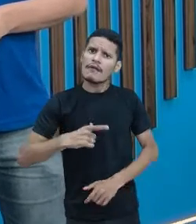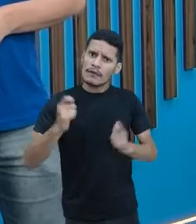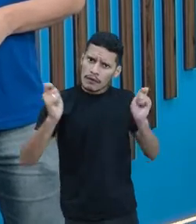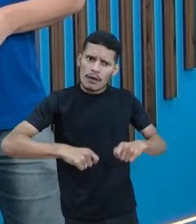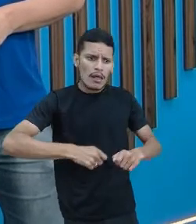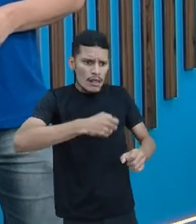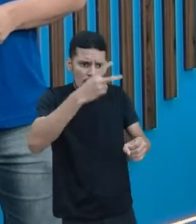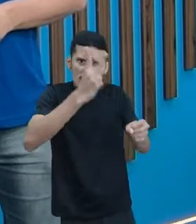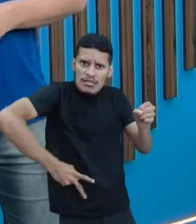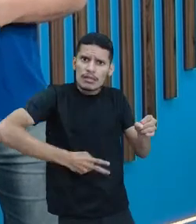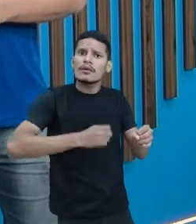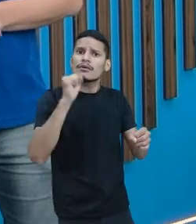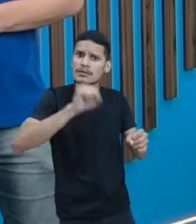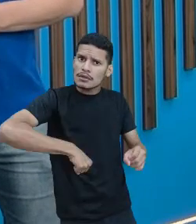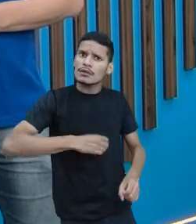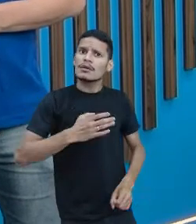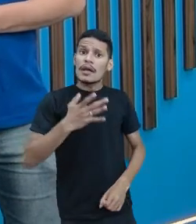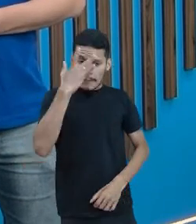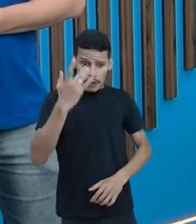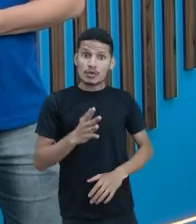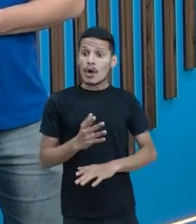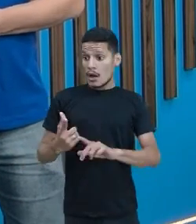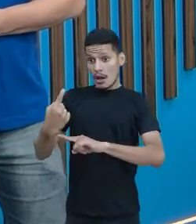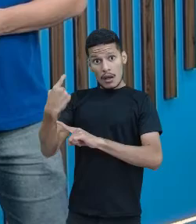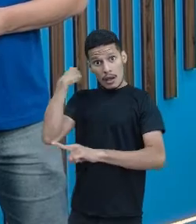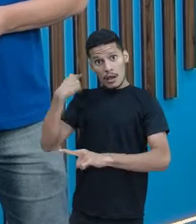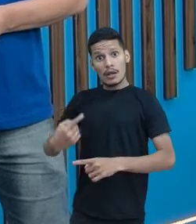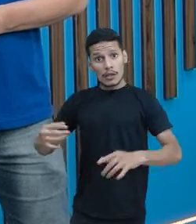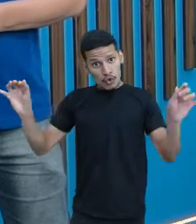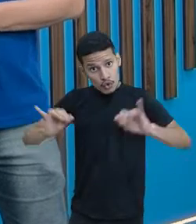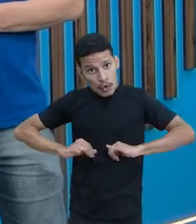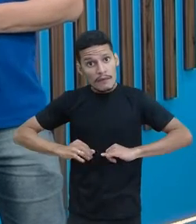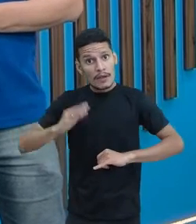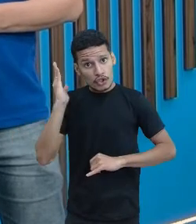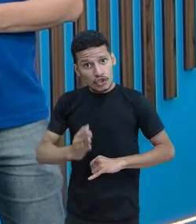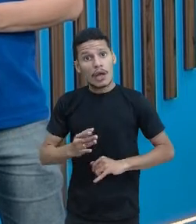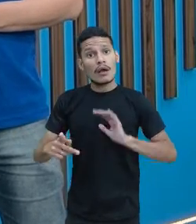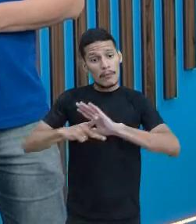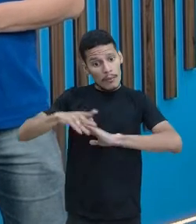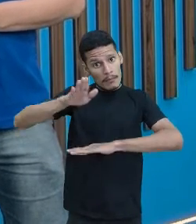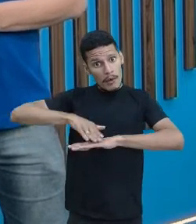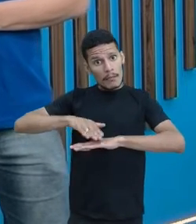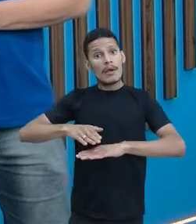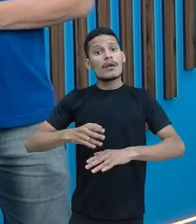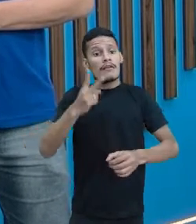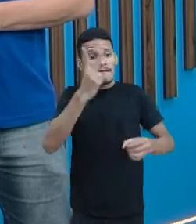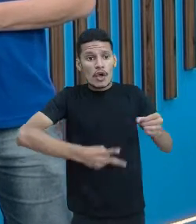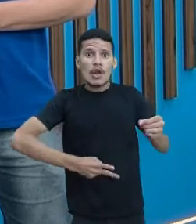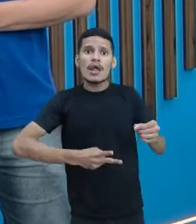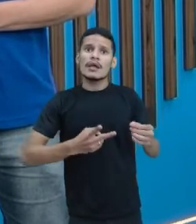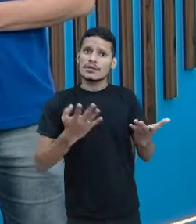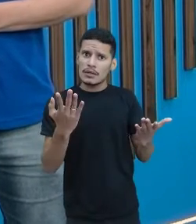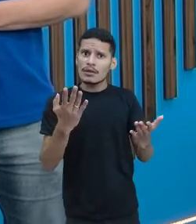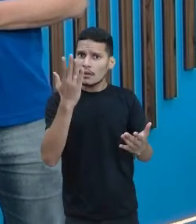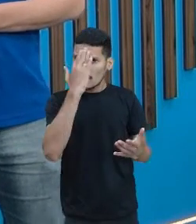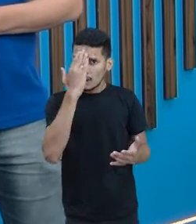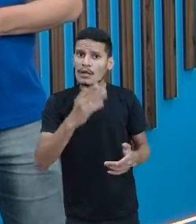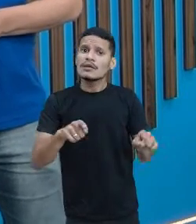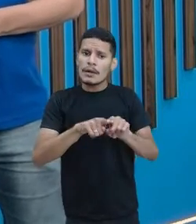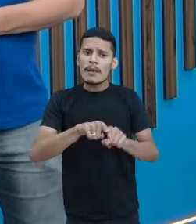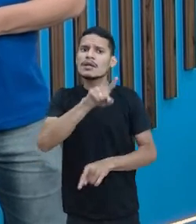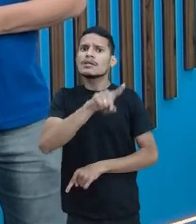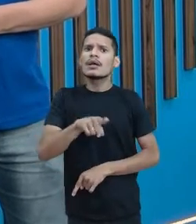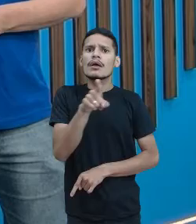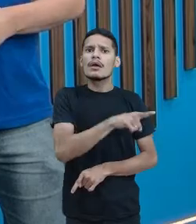Então, quem sabe são as pessoas que sofreram mesmo com as torturas, com as violências, com a censura